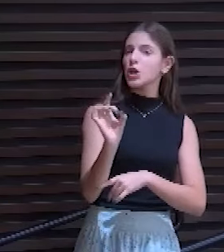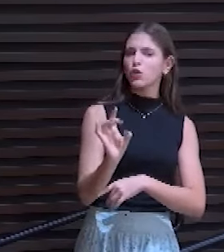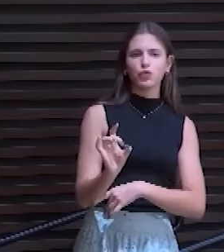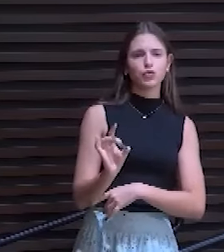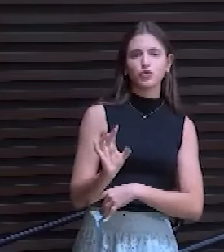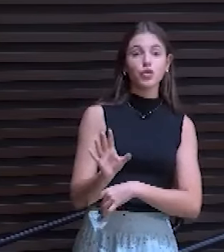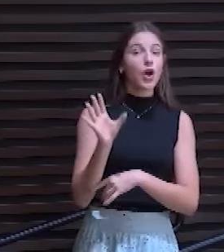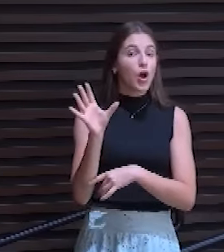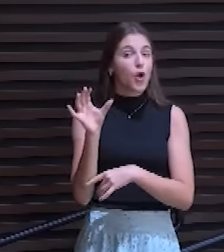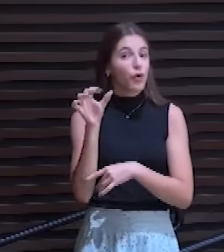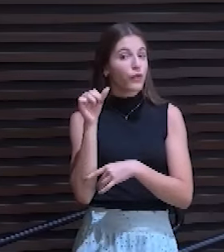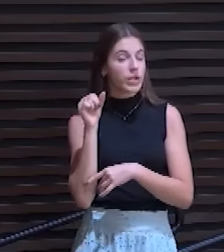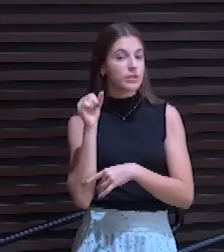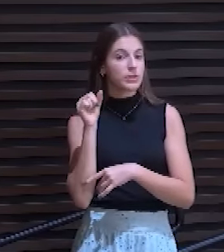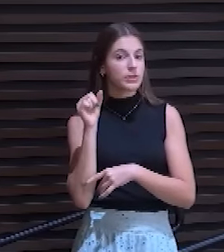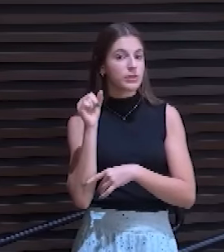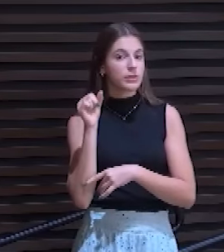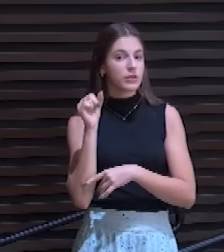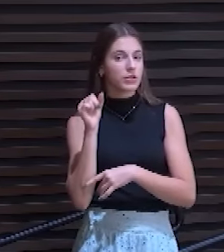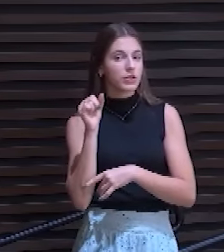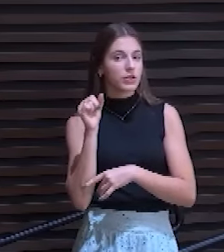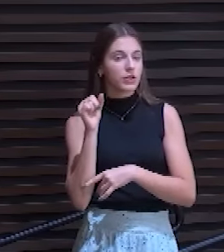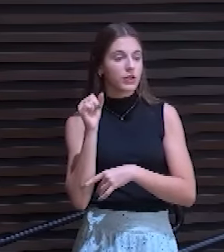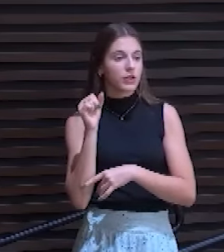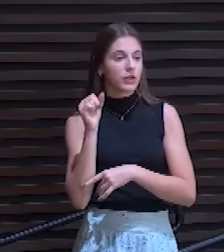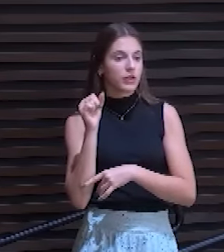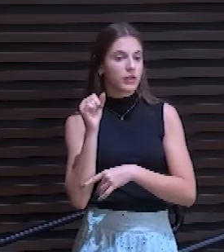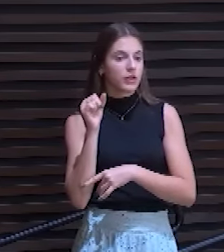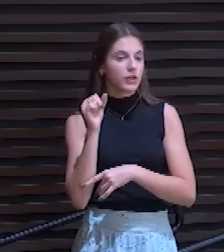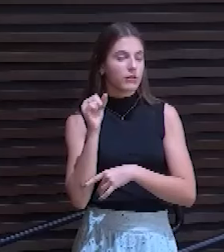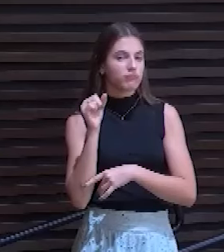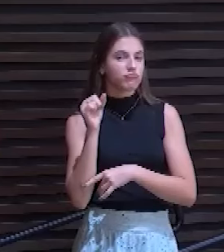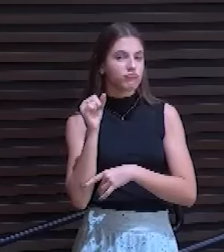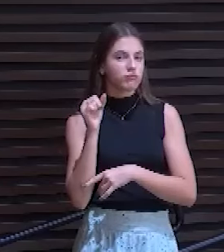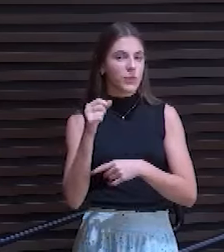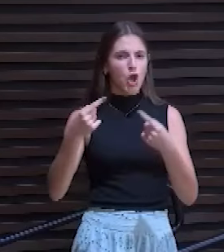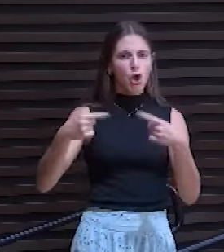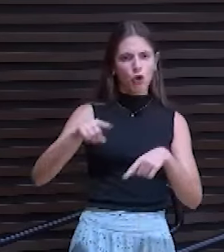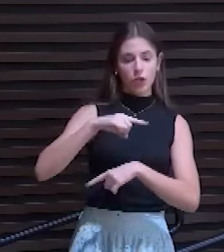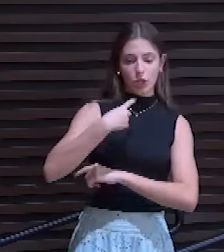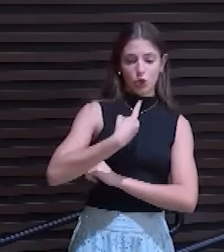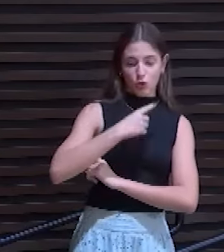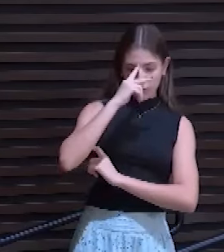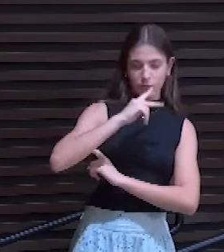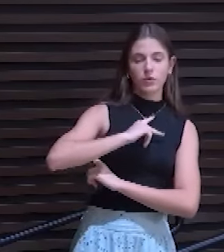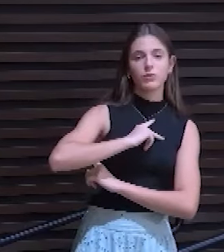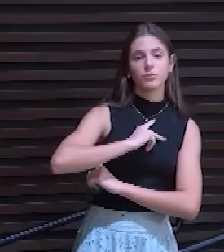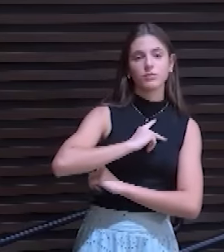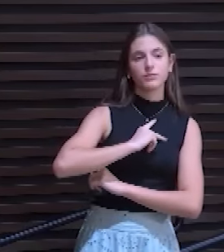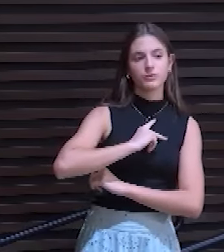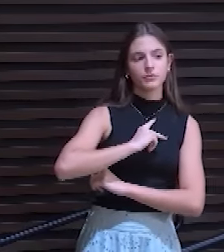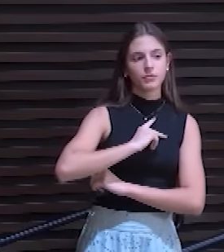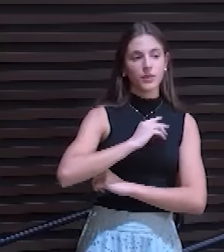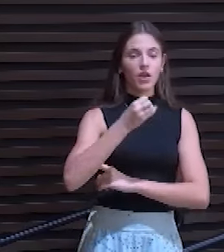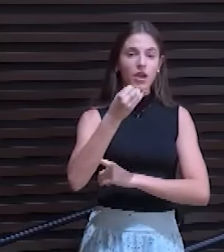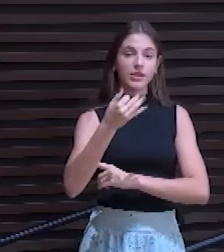somente ouvintes, enganando-vos a vós mesmos. Aí ele